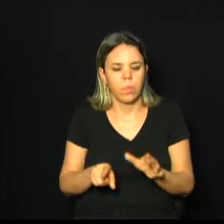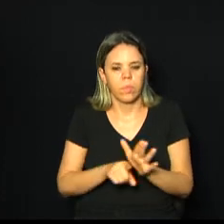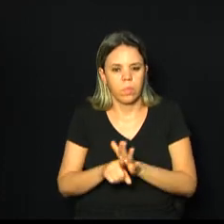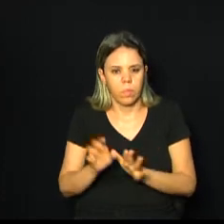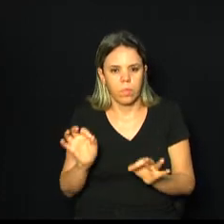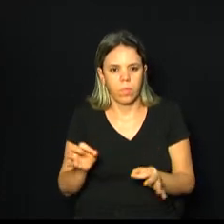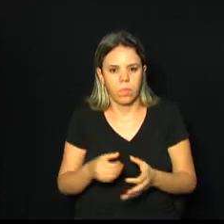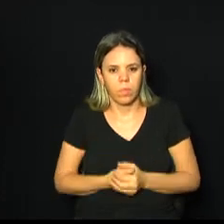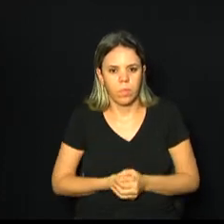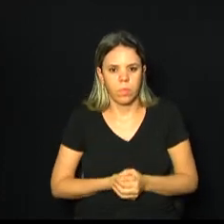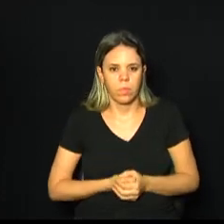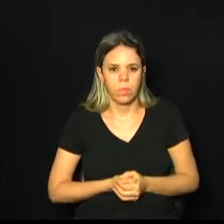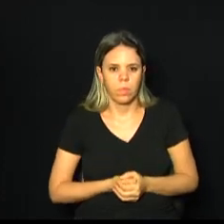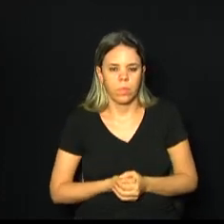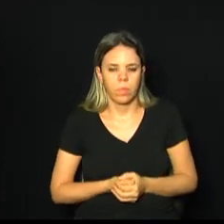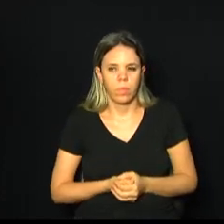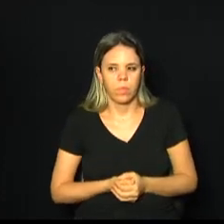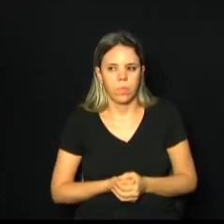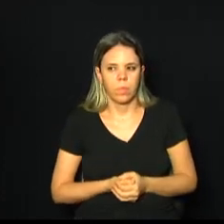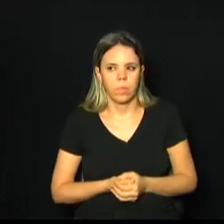correto.